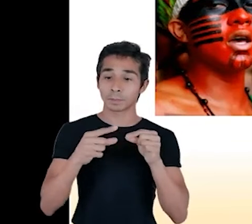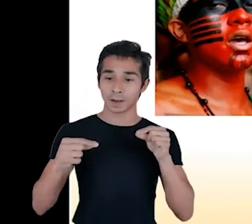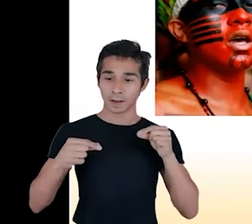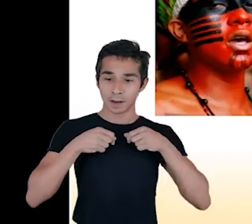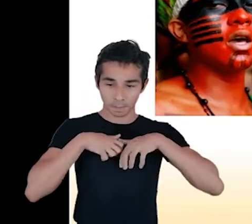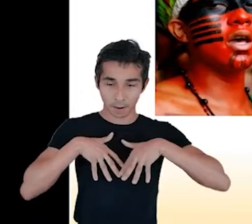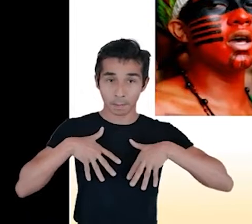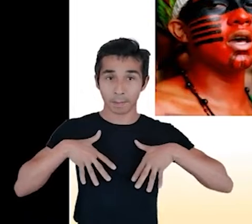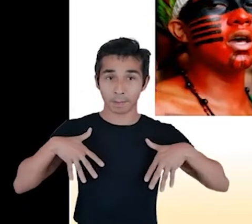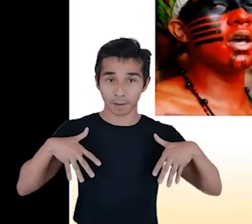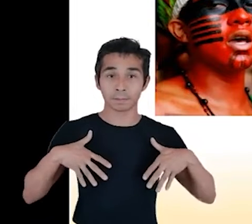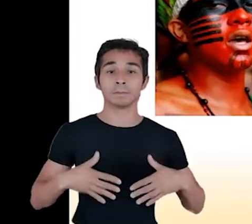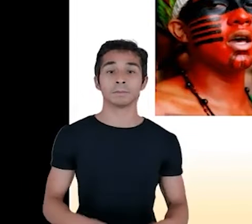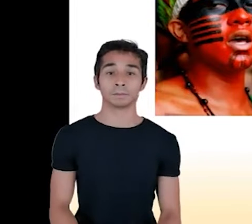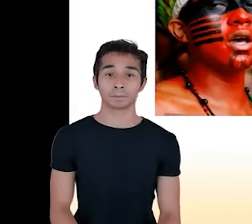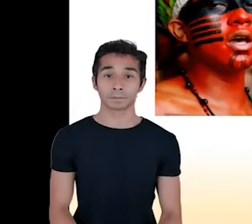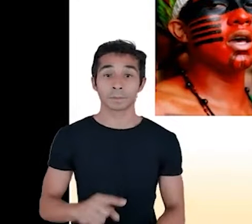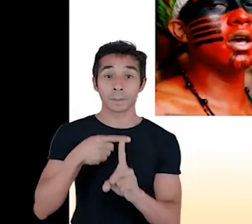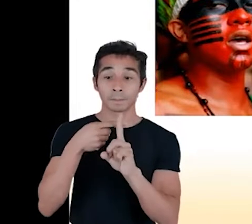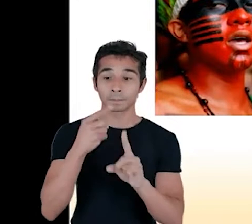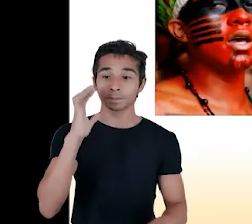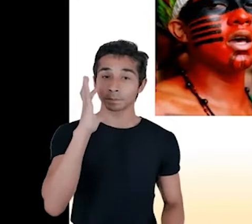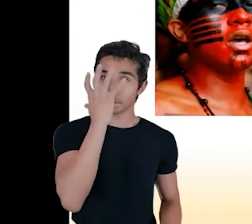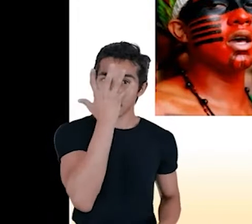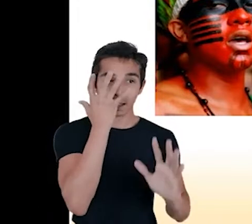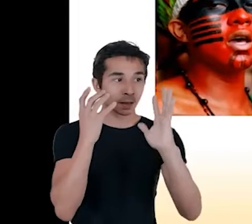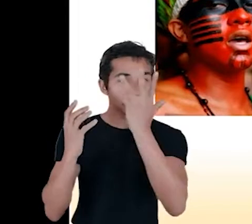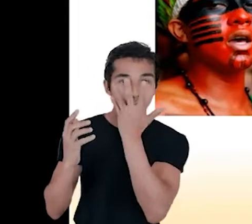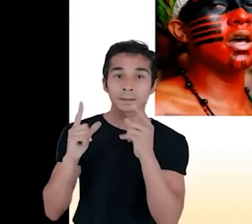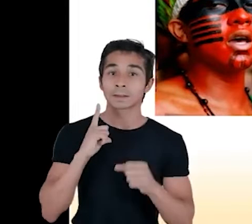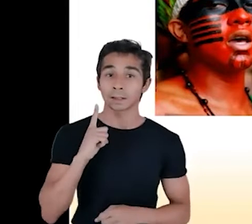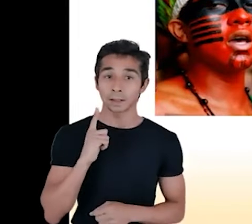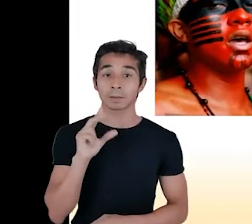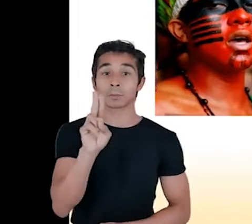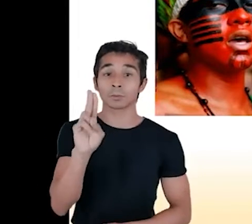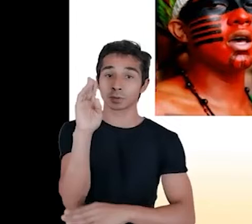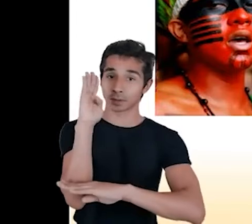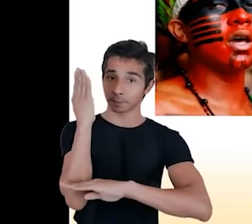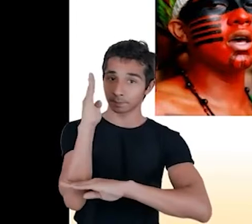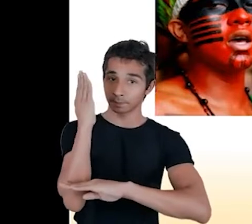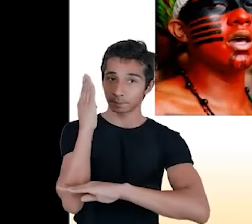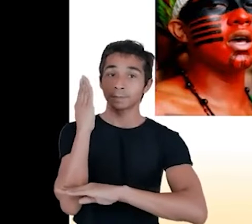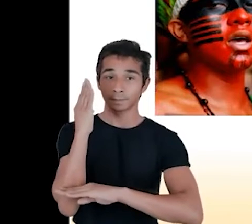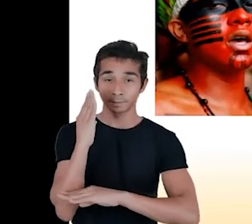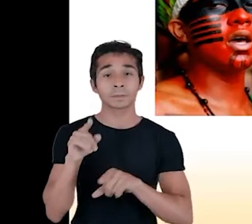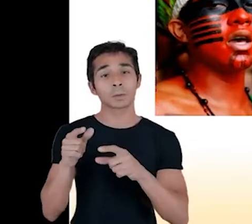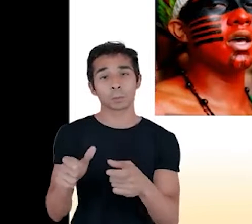Nós temos as máscaras, que utiliza madeira. Em alguns lugares eles também fazem essas máscaras